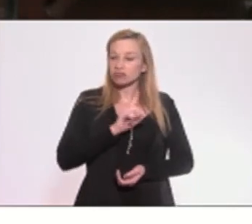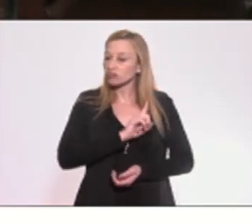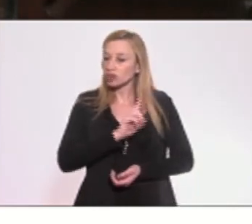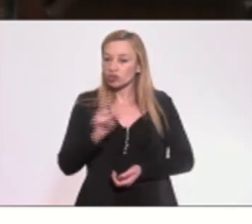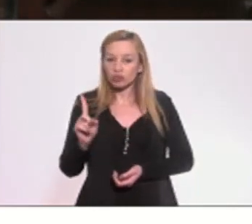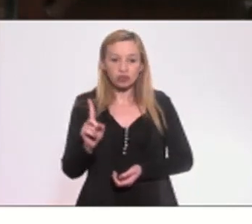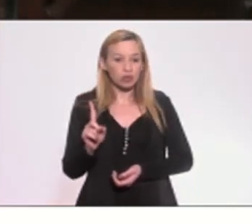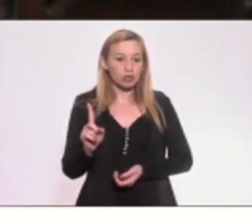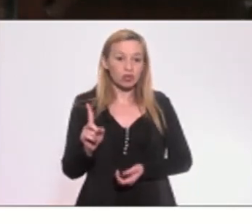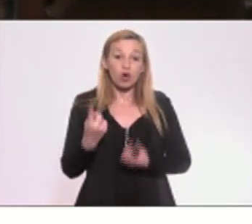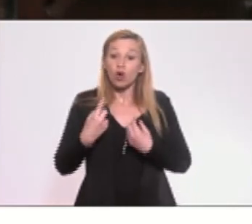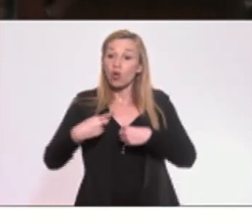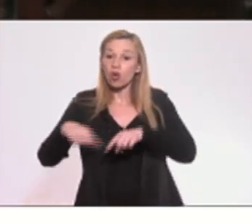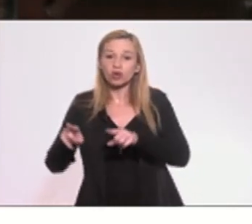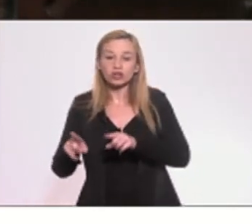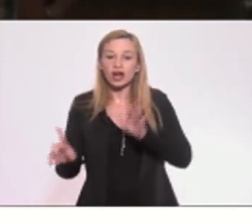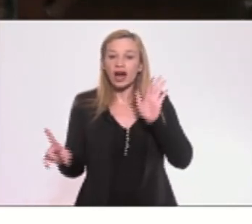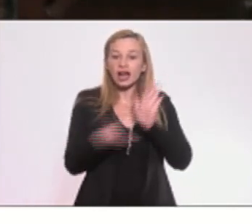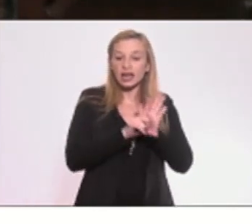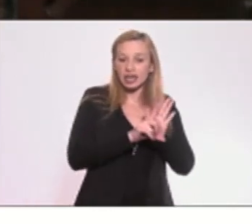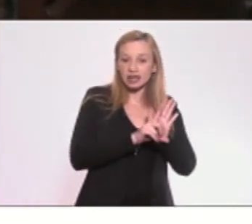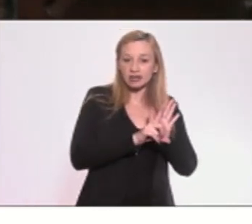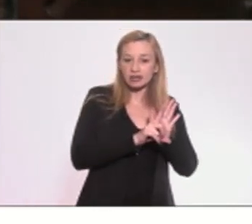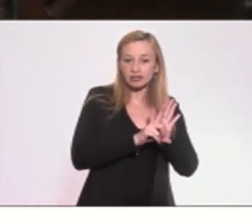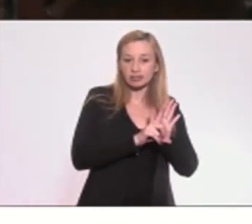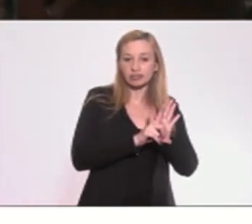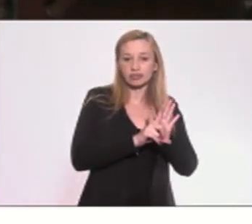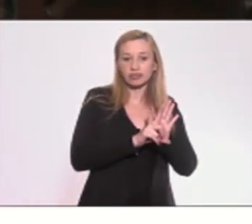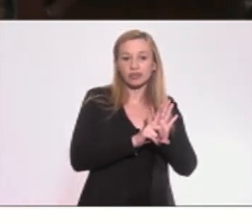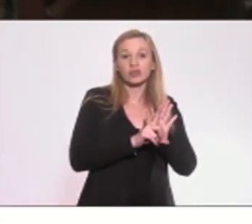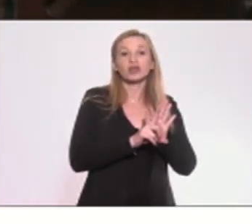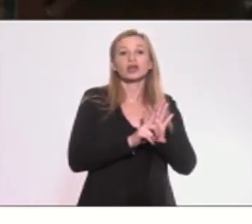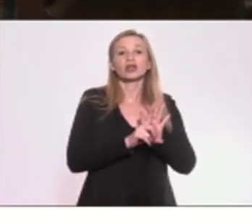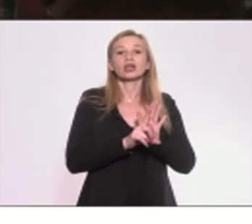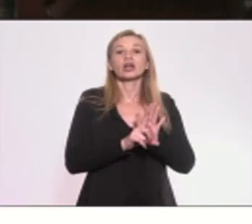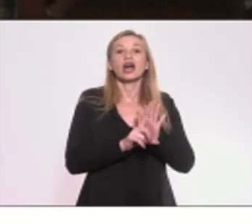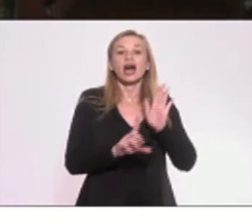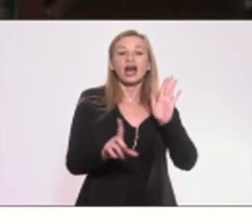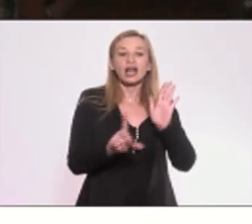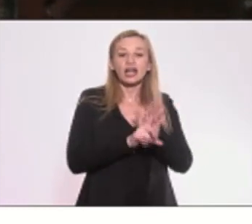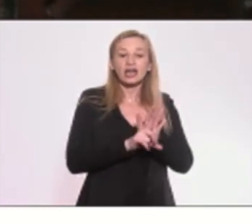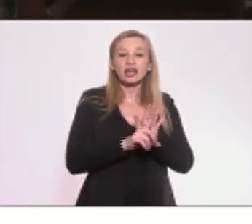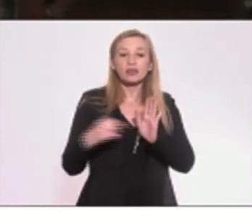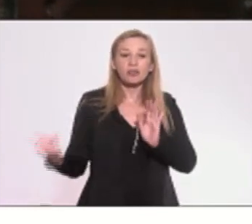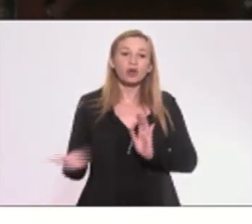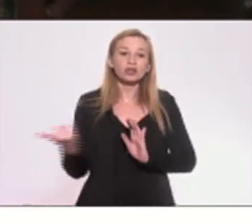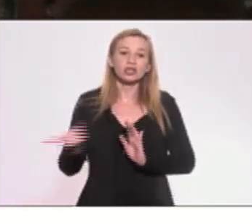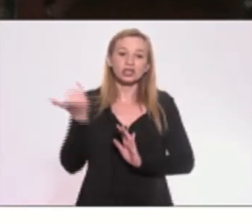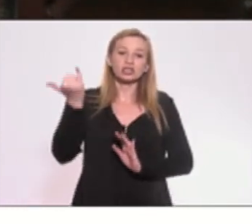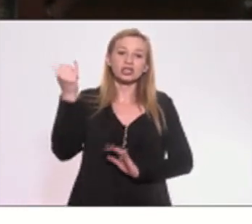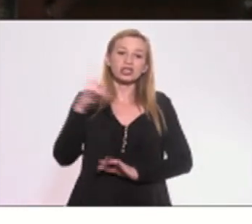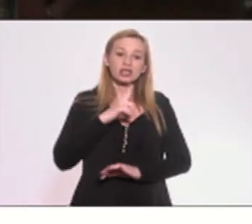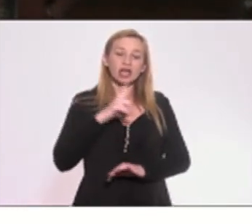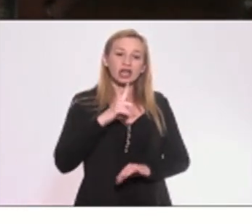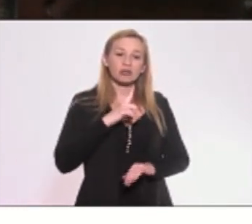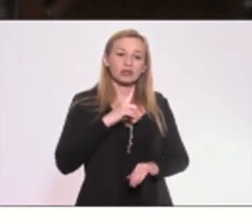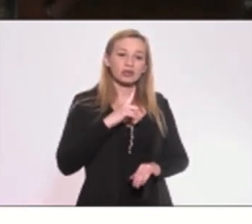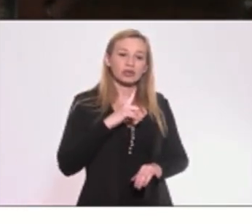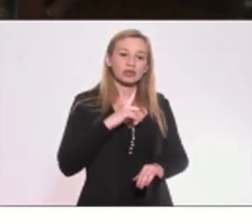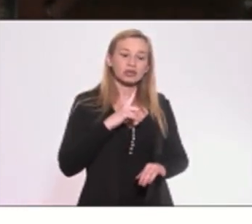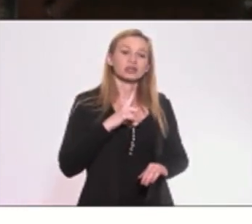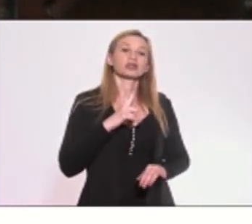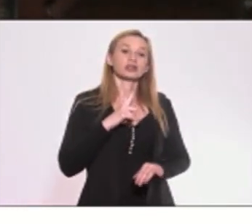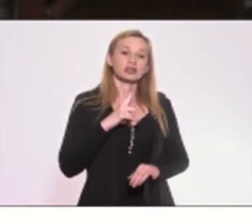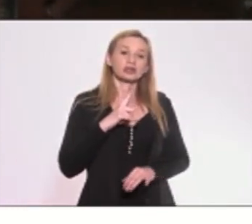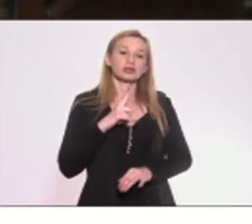atropelar a lei, o que determina a maior lei e segmento que temos que ter, que é a carta